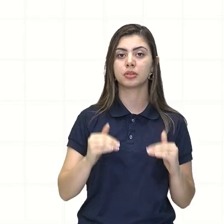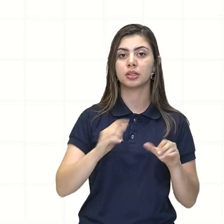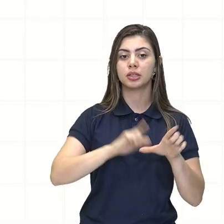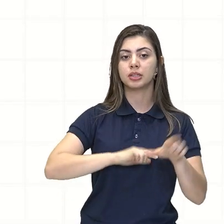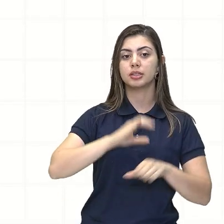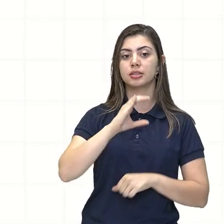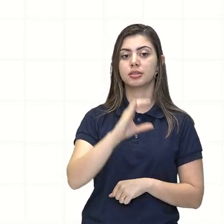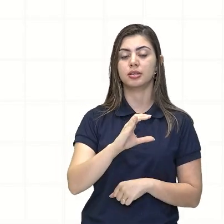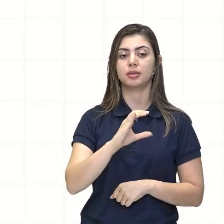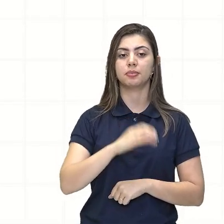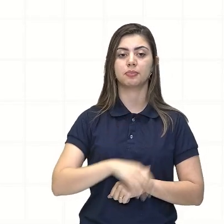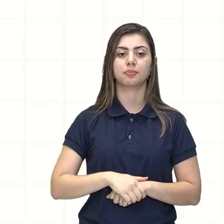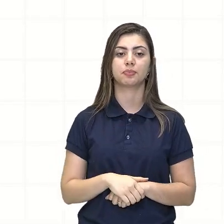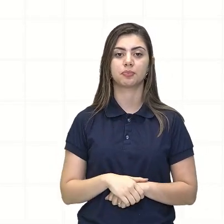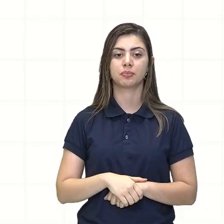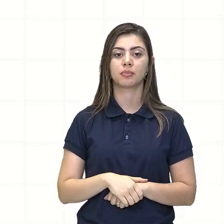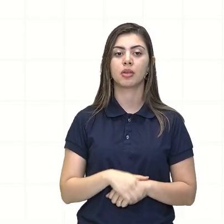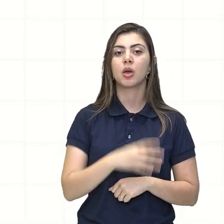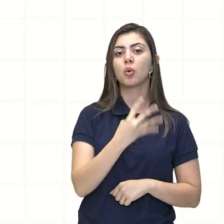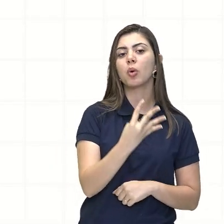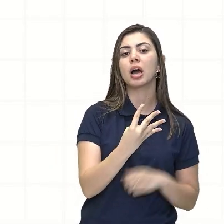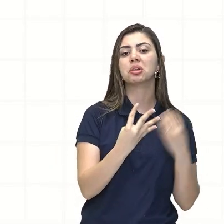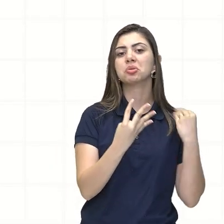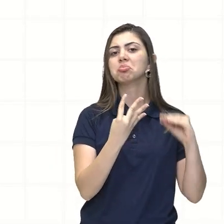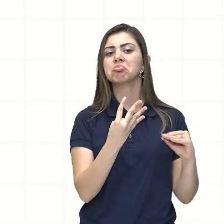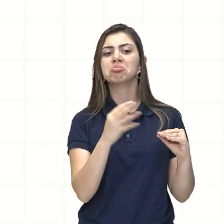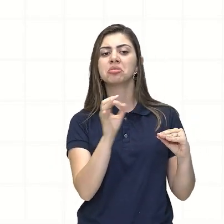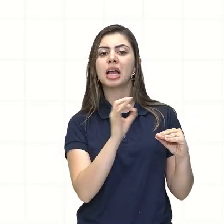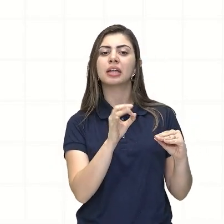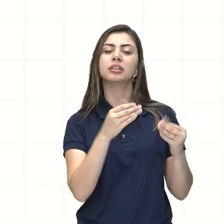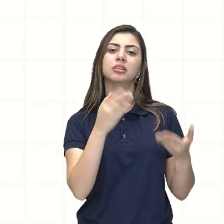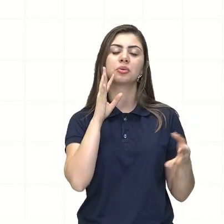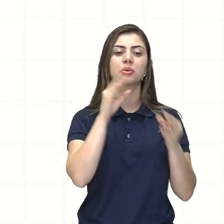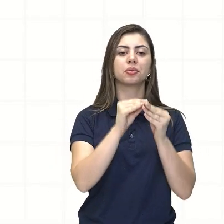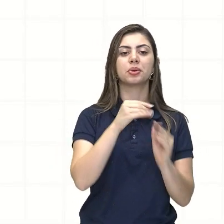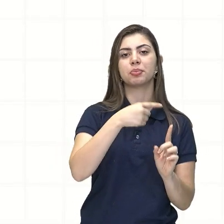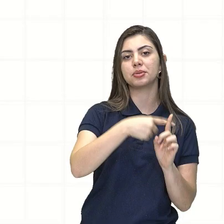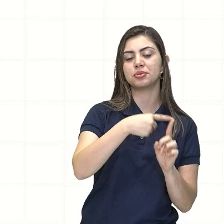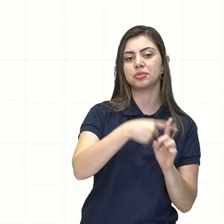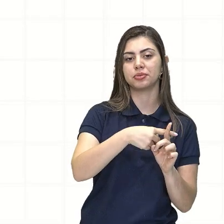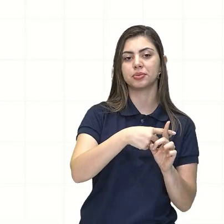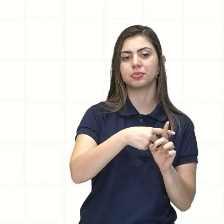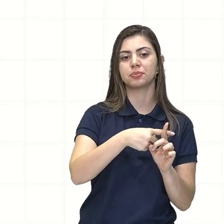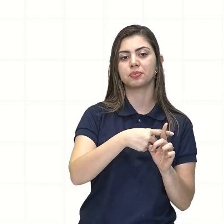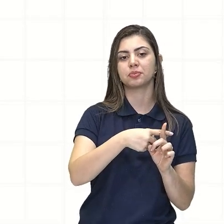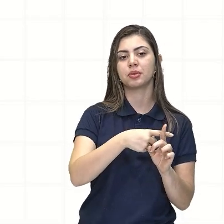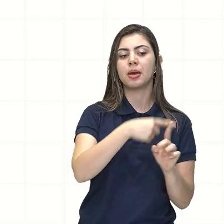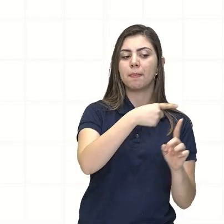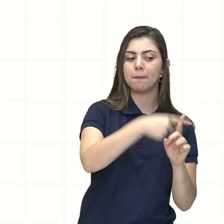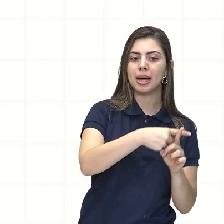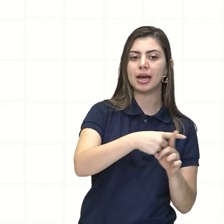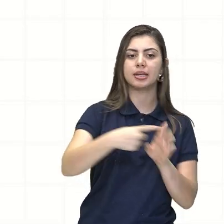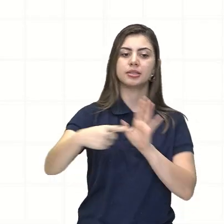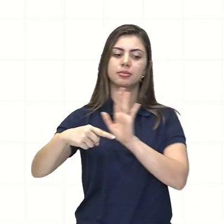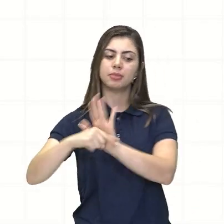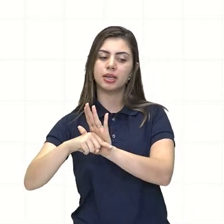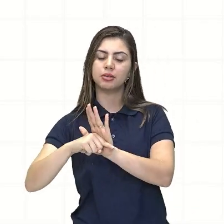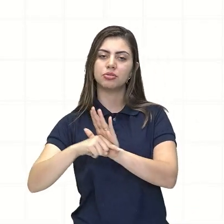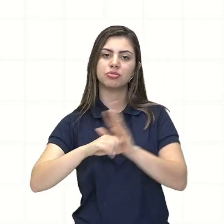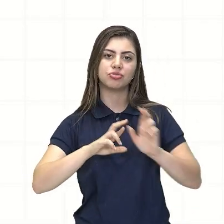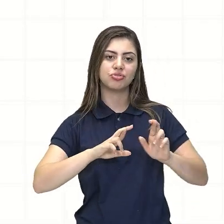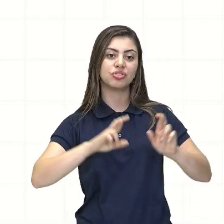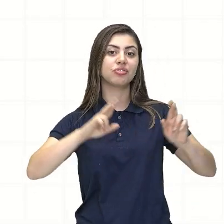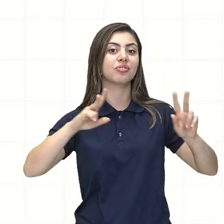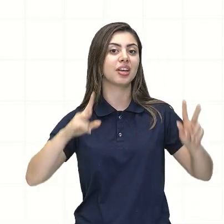Vamos seguindo. Sinal do 4 não aparece, é mais. Mais com menos,